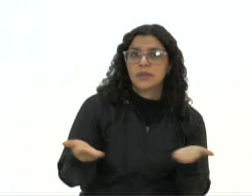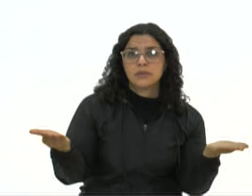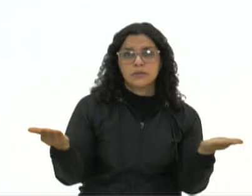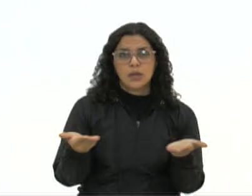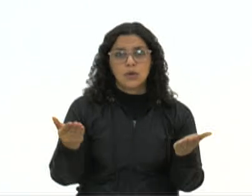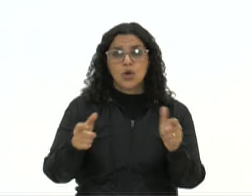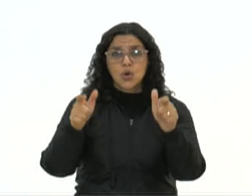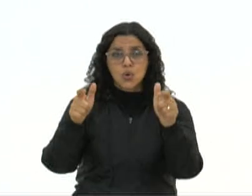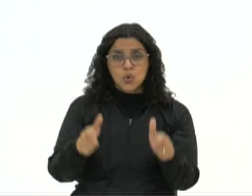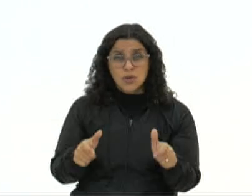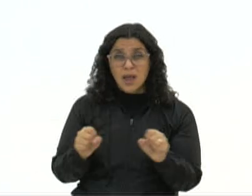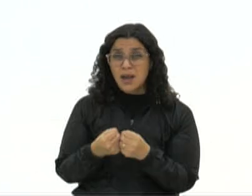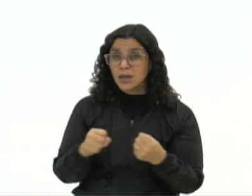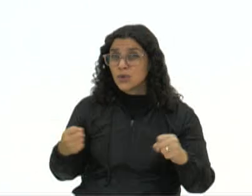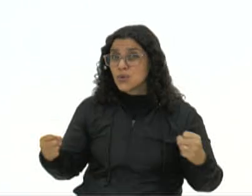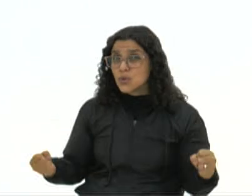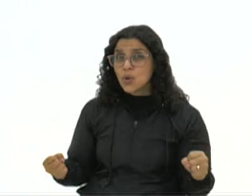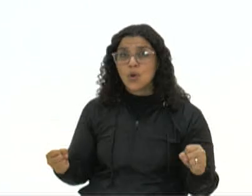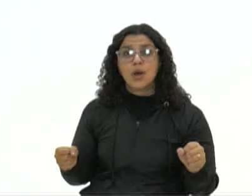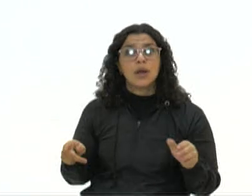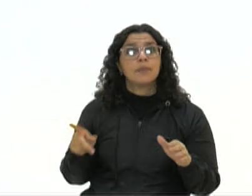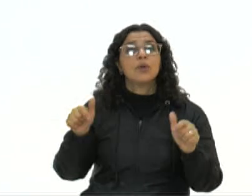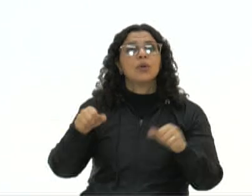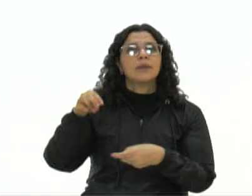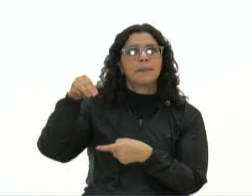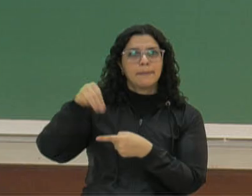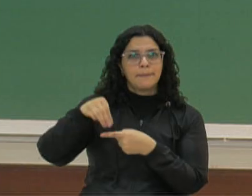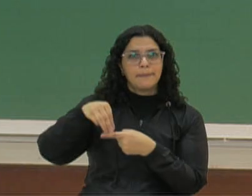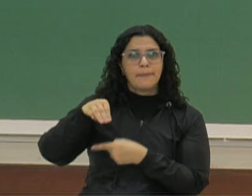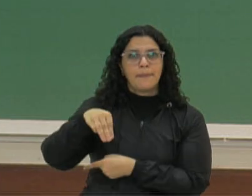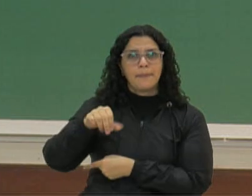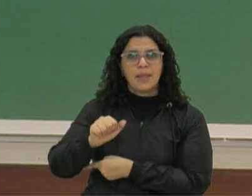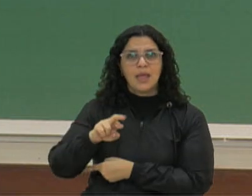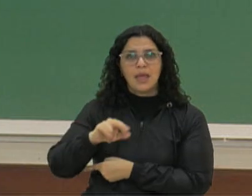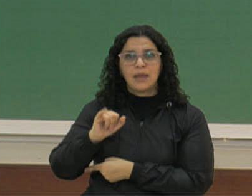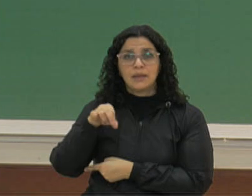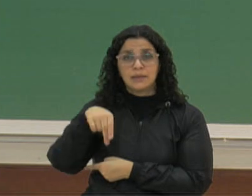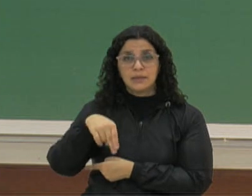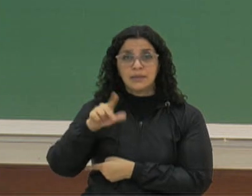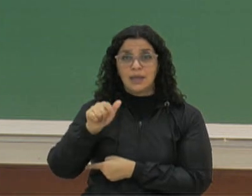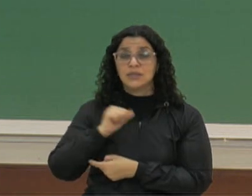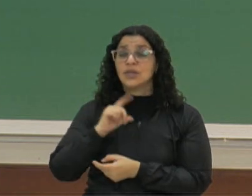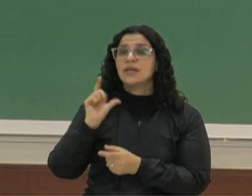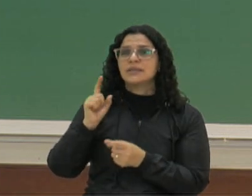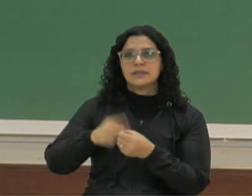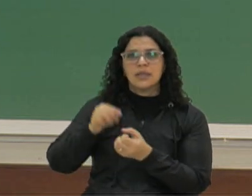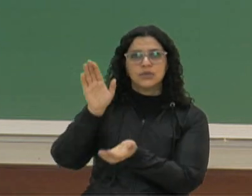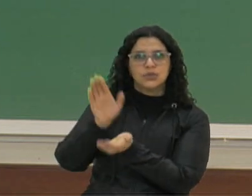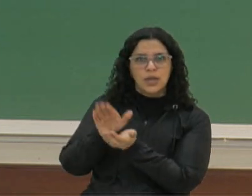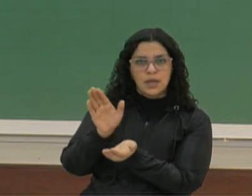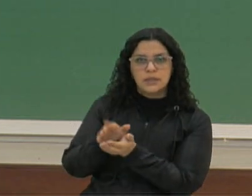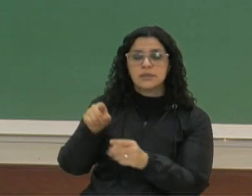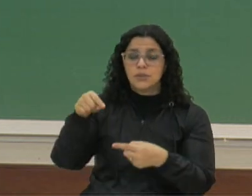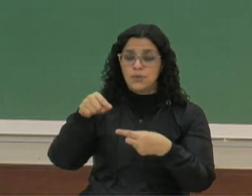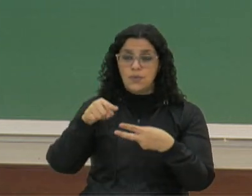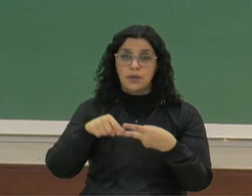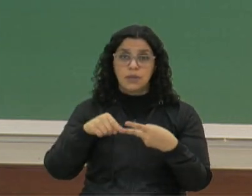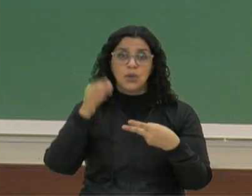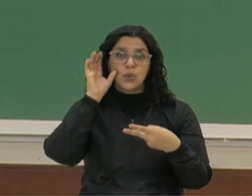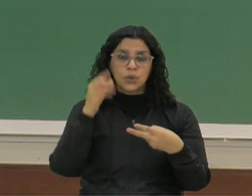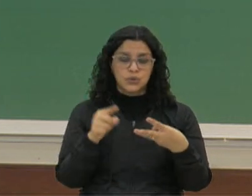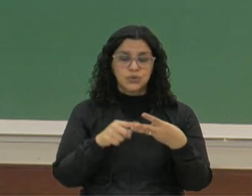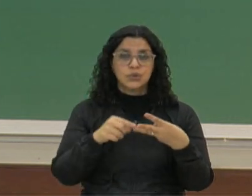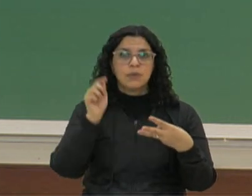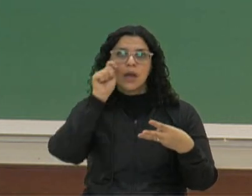um campus enorme, um instituto enorme em Maringá. Ele já tem sedes em Jacarezinho, aqui em Curitiba, na SIC, na Cidade Industrial, tem